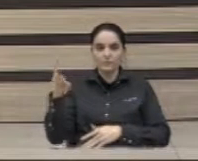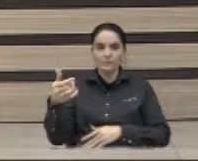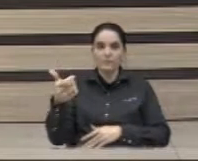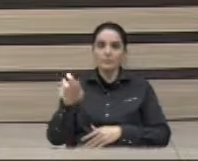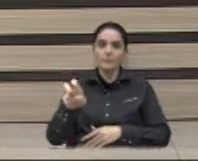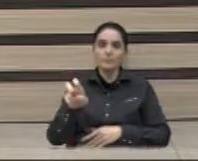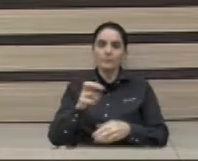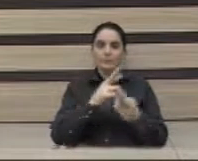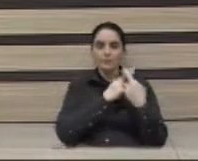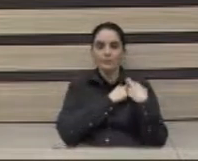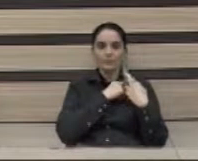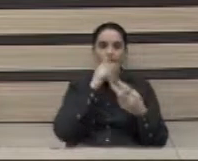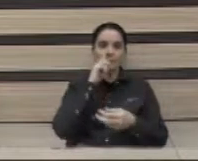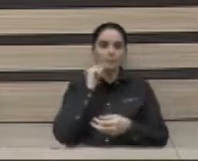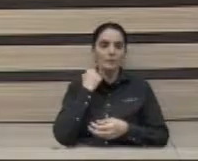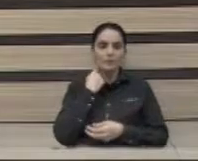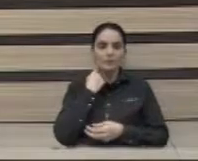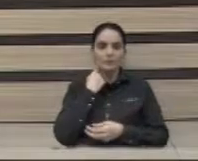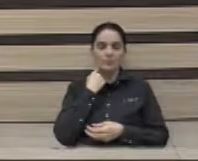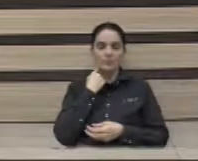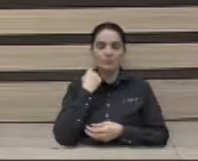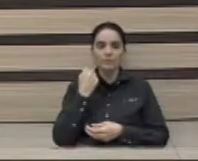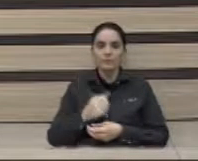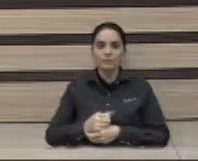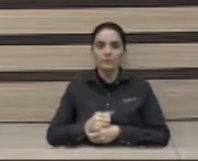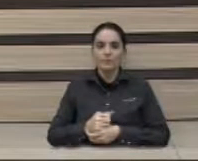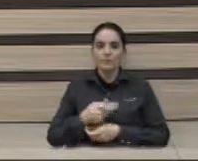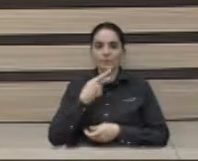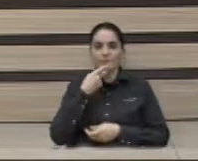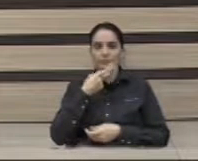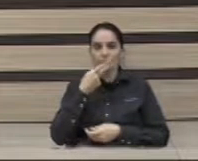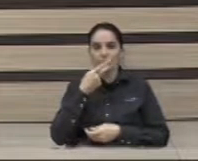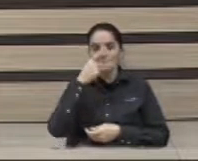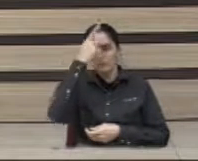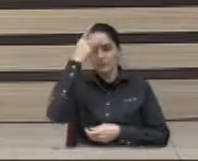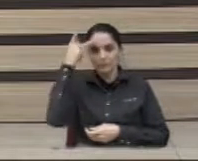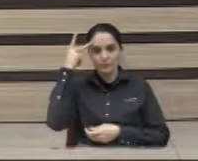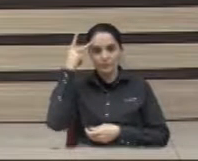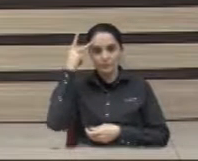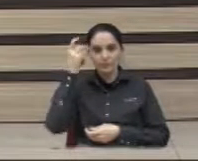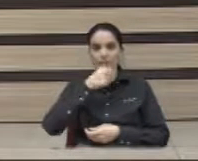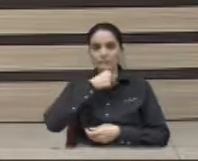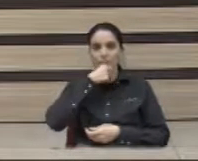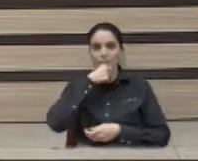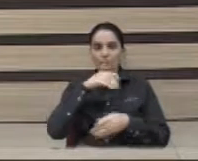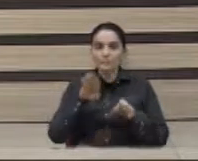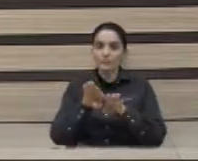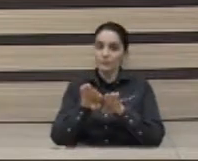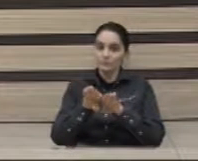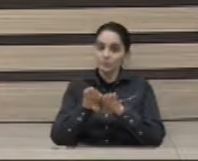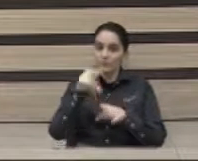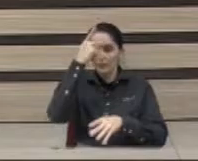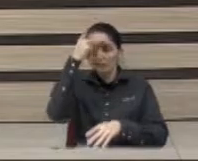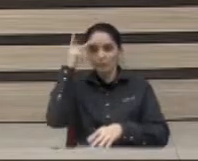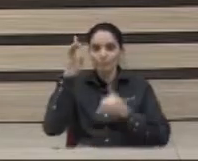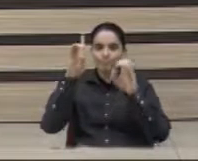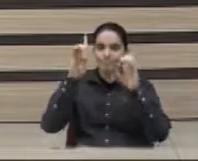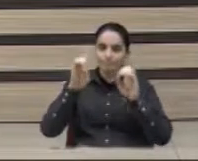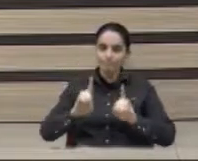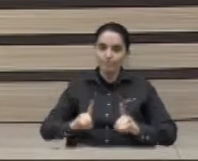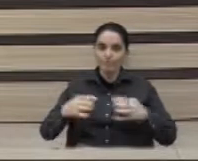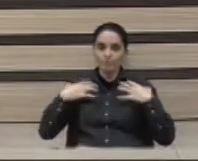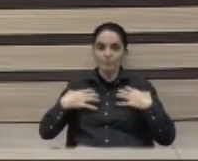273/2015, de autoria do nobre vereador Nilton César dos Santos, que dispõe sobre a vacinação domiciliar às pessoas idosas e às pessoas com